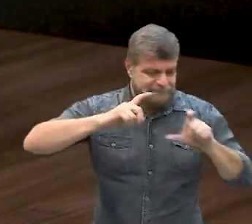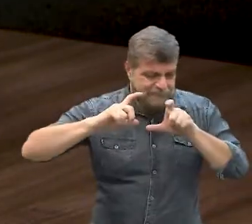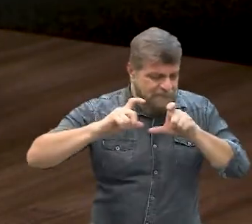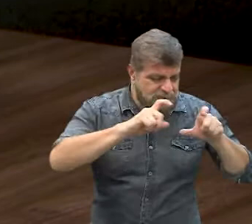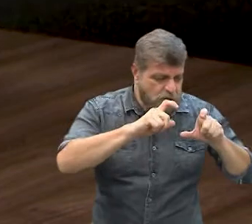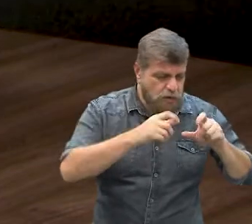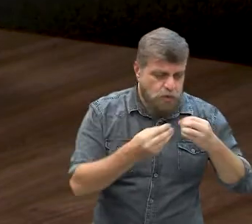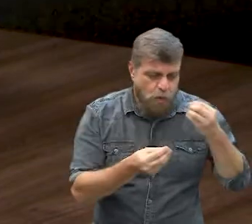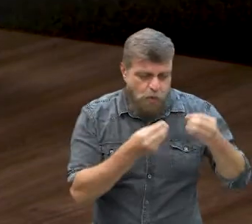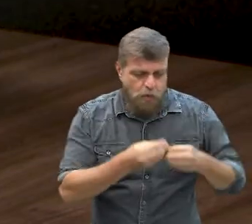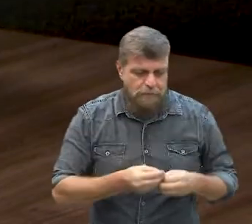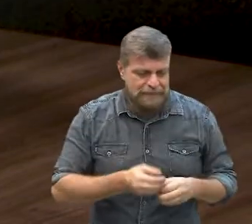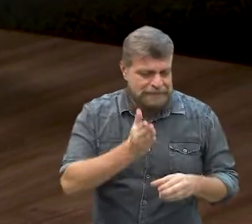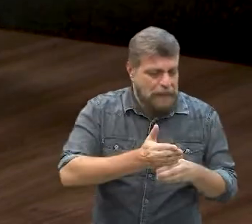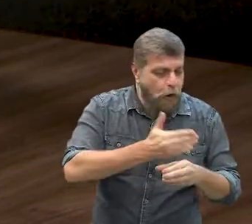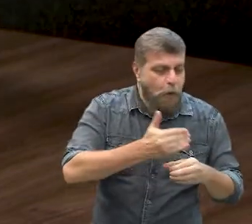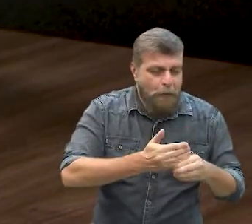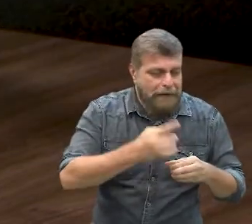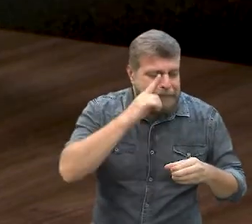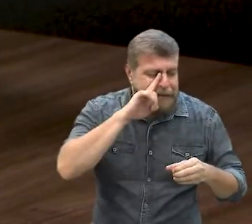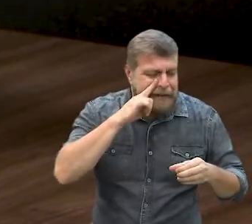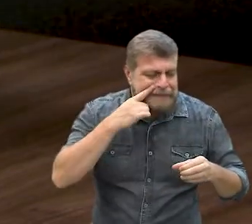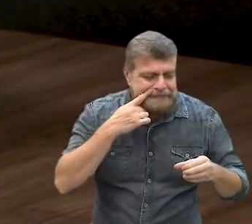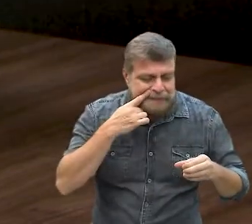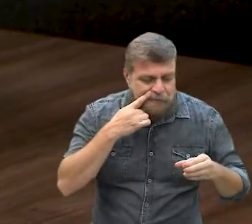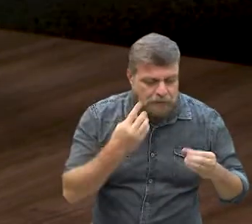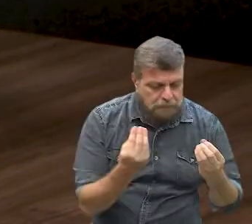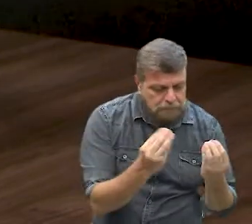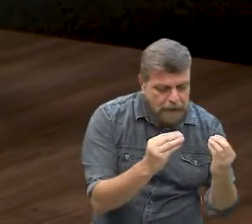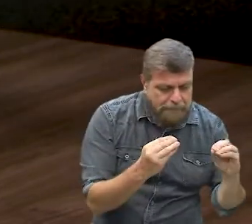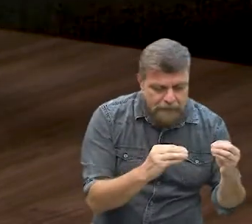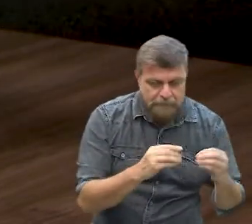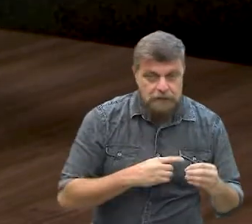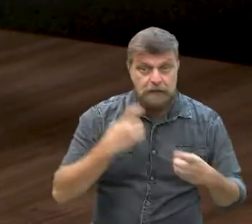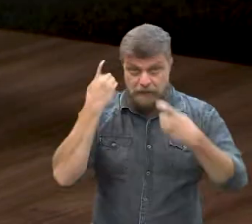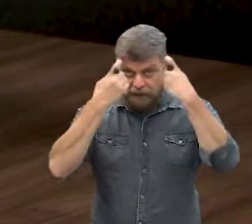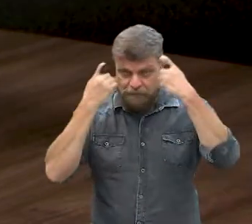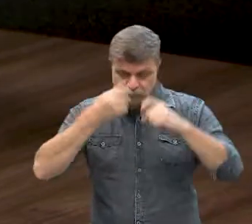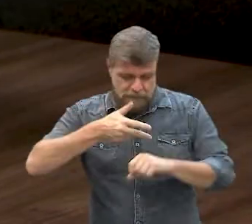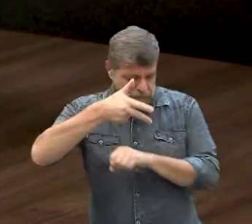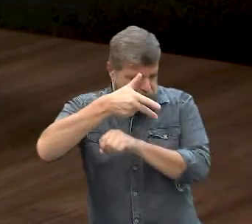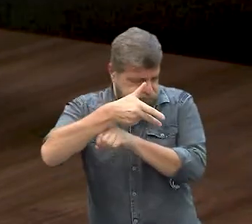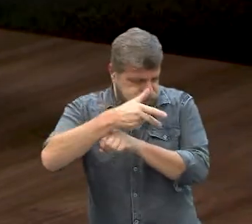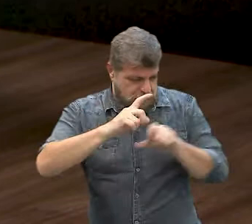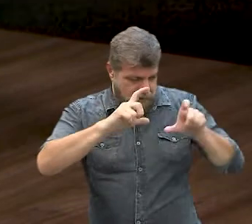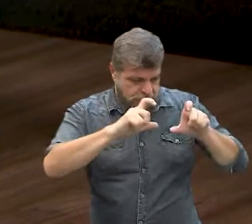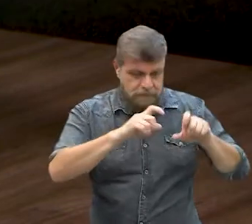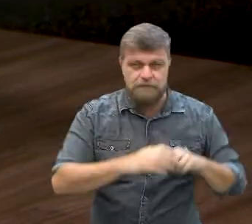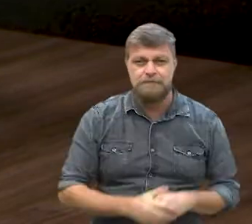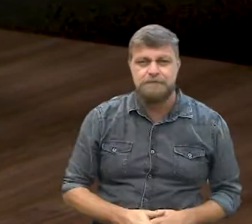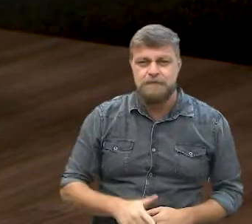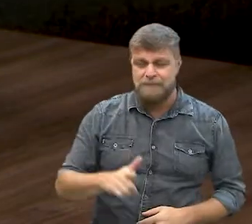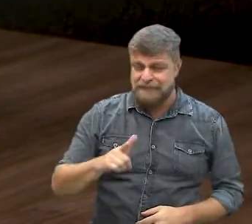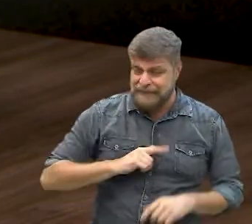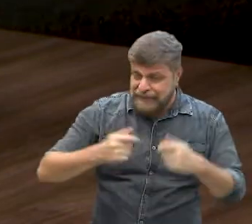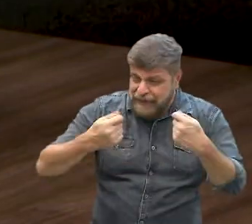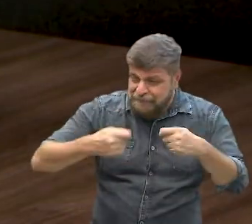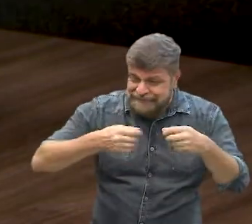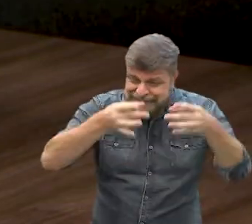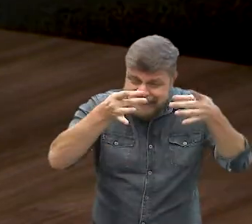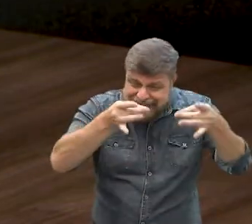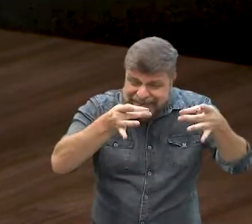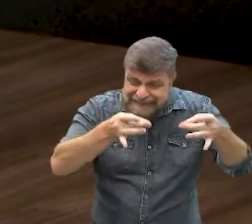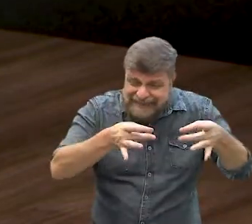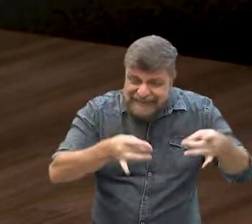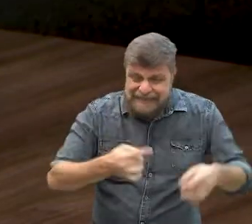Esse empreendedor no ramo da alimentação, seja hambúrguer, seja um outro, ele tem que pensar em